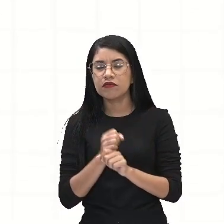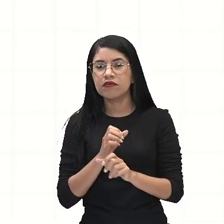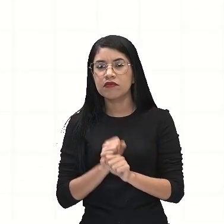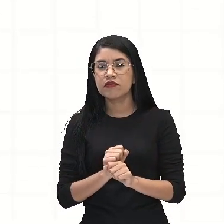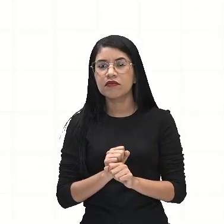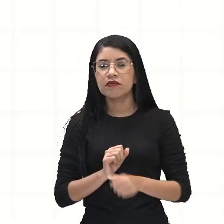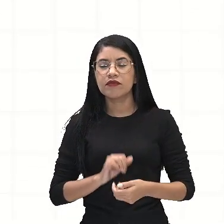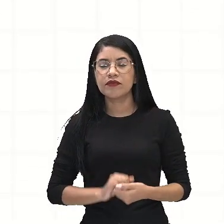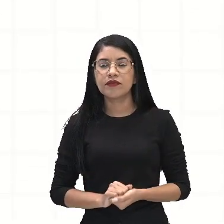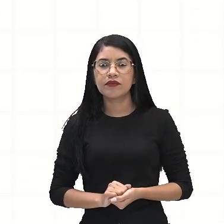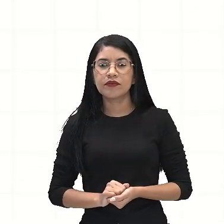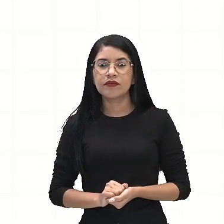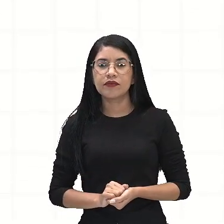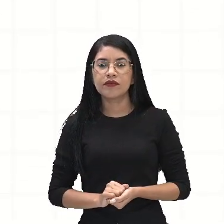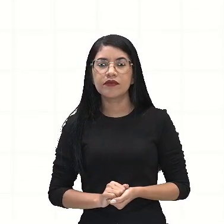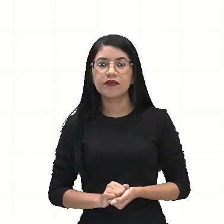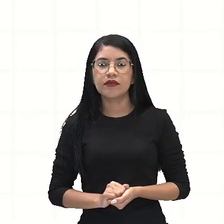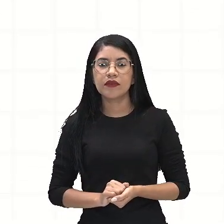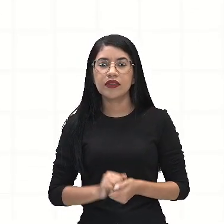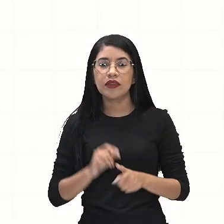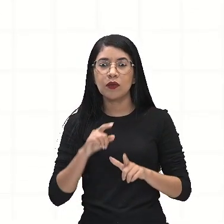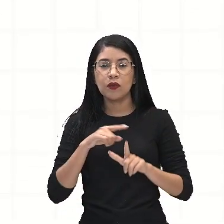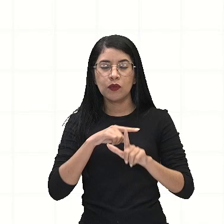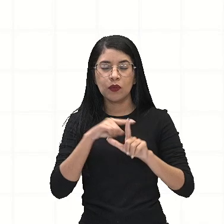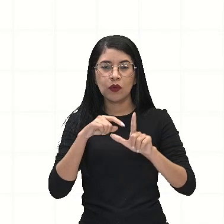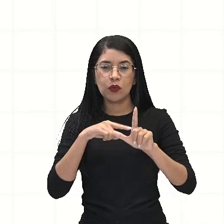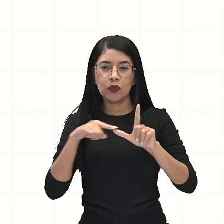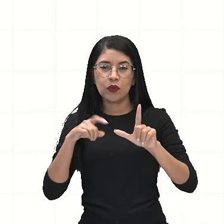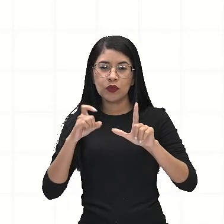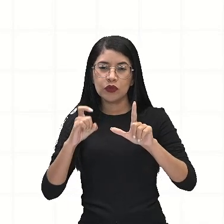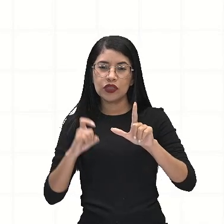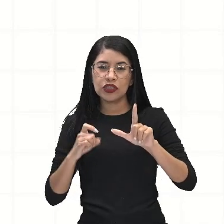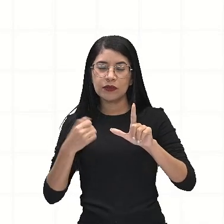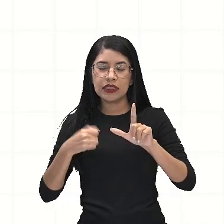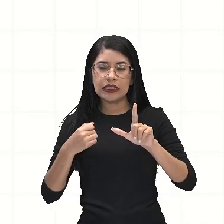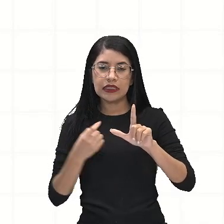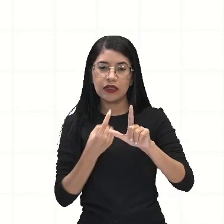está batendo. O x do vértice tem que ser igual a 1.